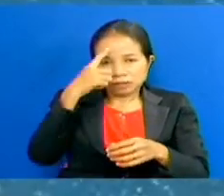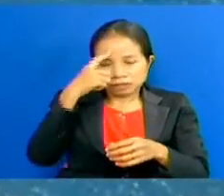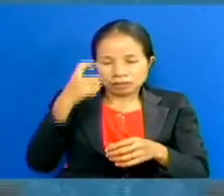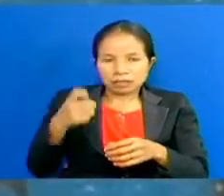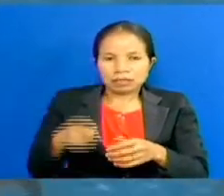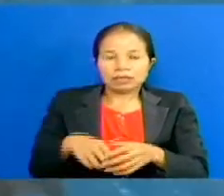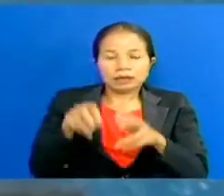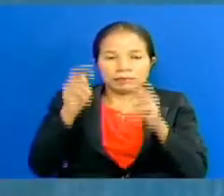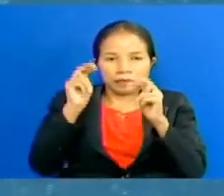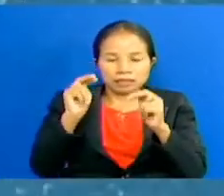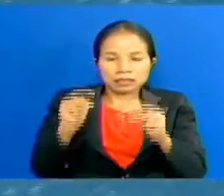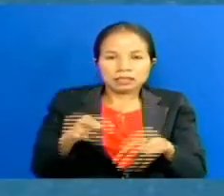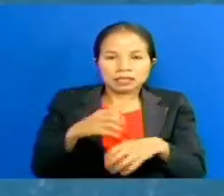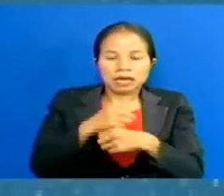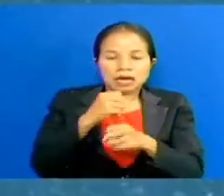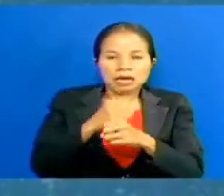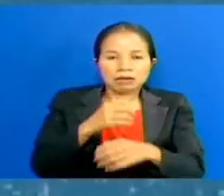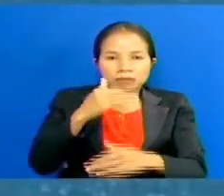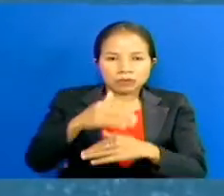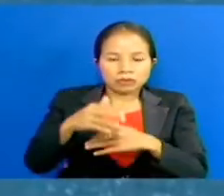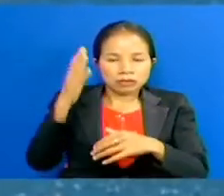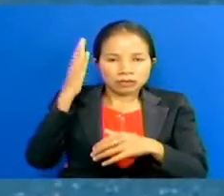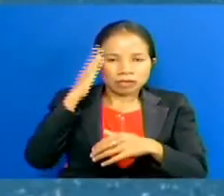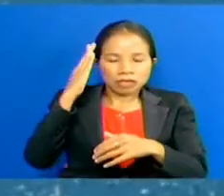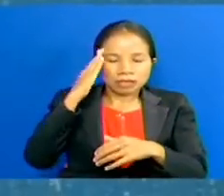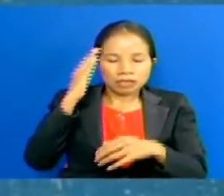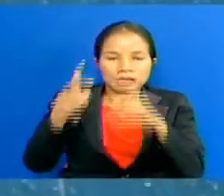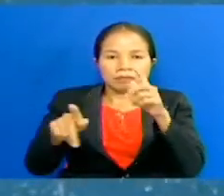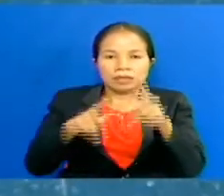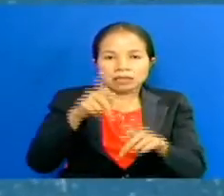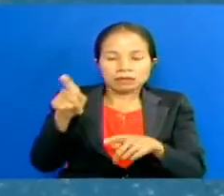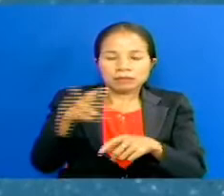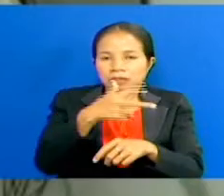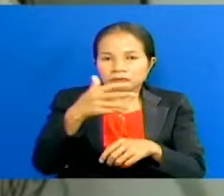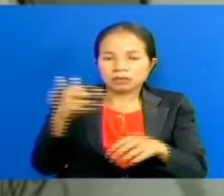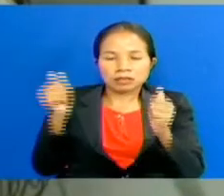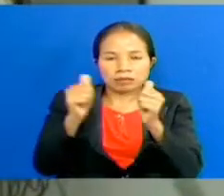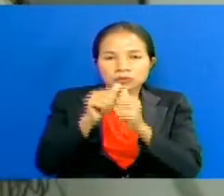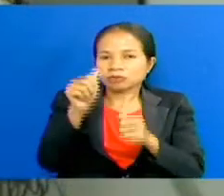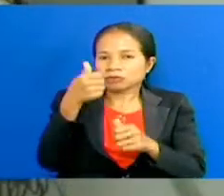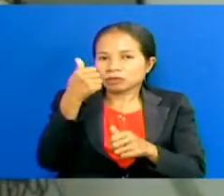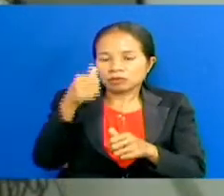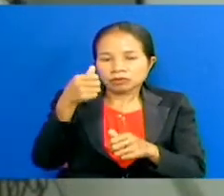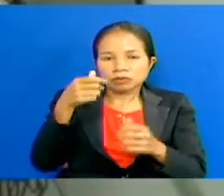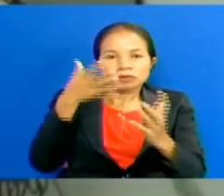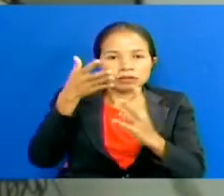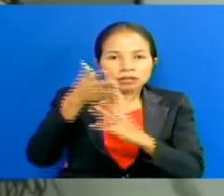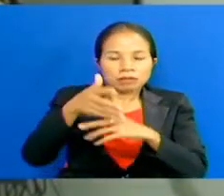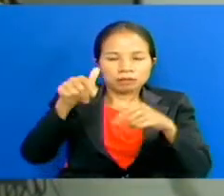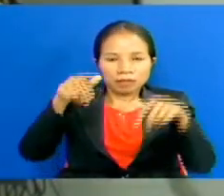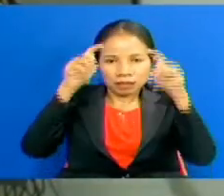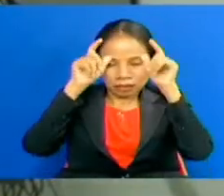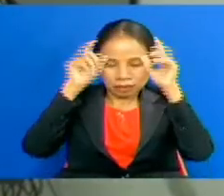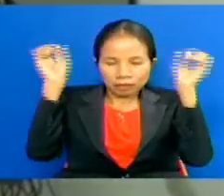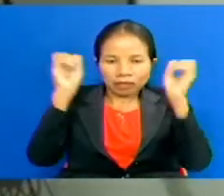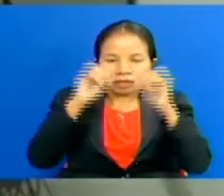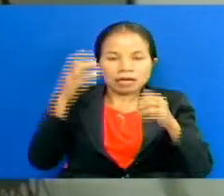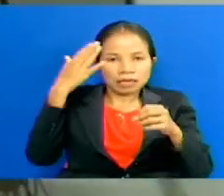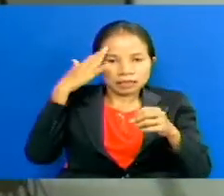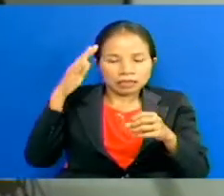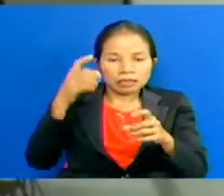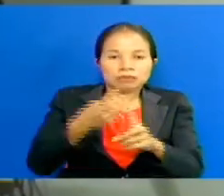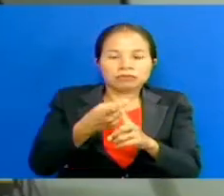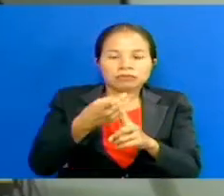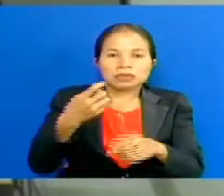Tamba, precisa, aluprocesso, identificação, para cidadão indonésia, Naysanulo, Tamamai, Timor-Leste, La Iha,